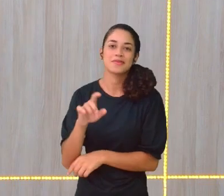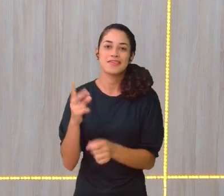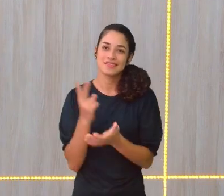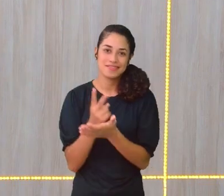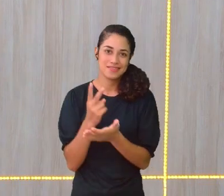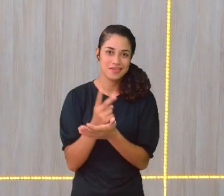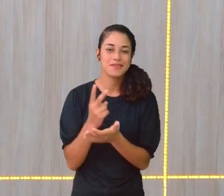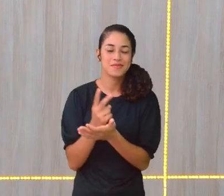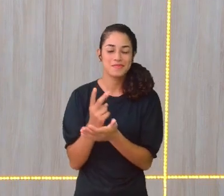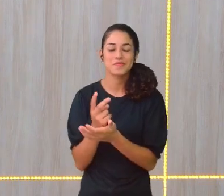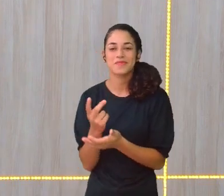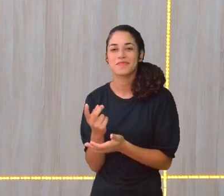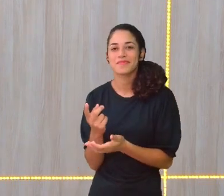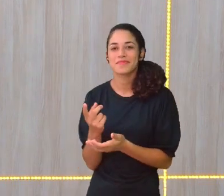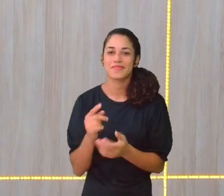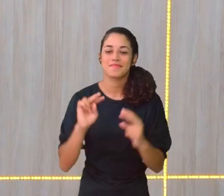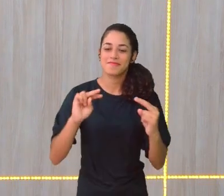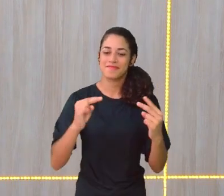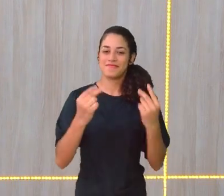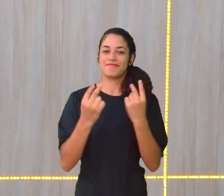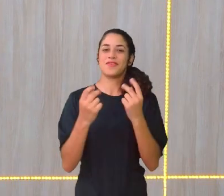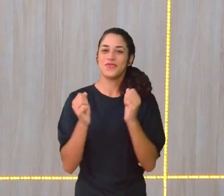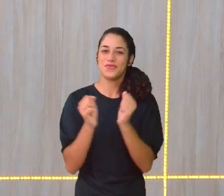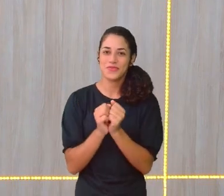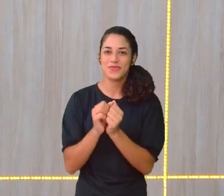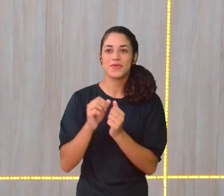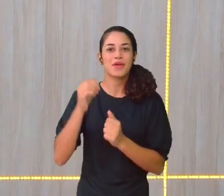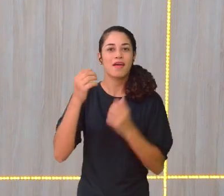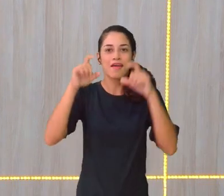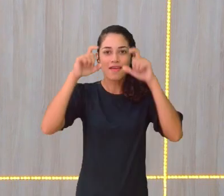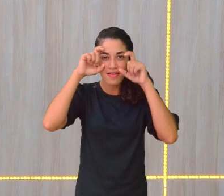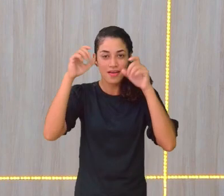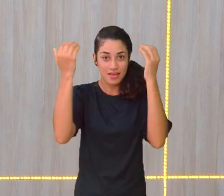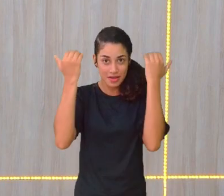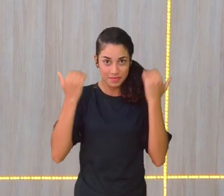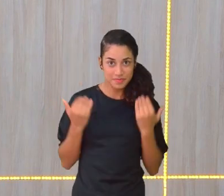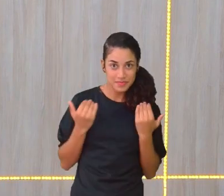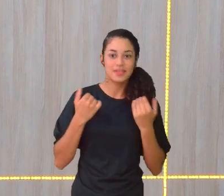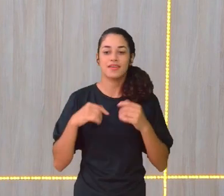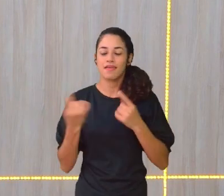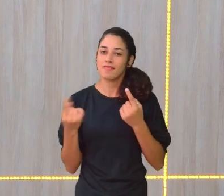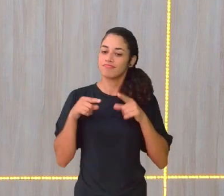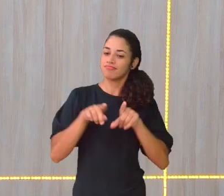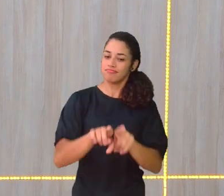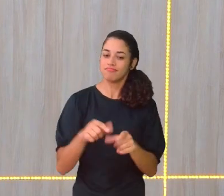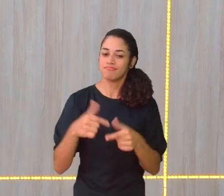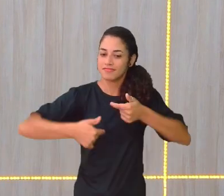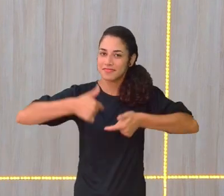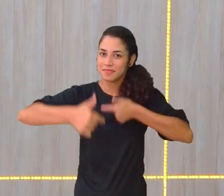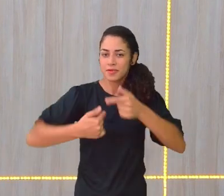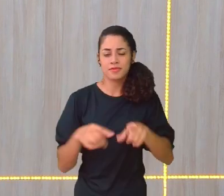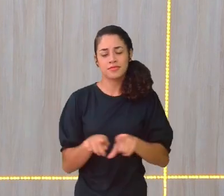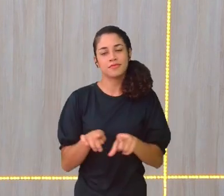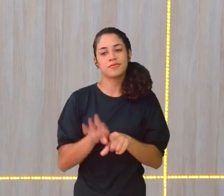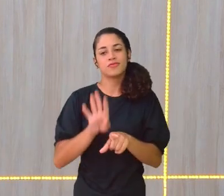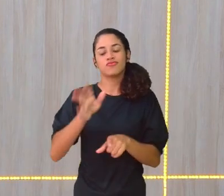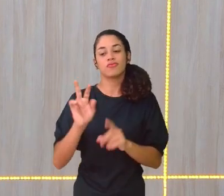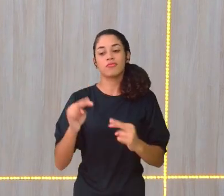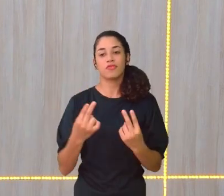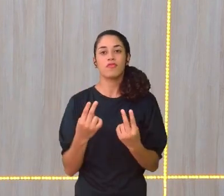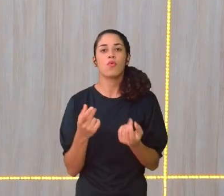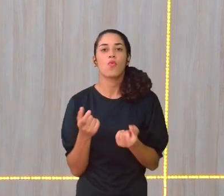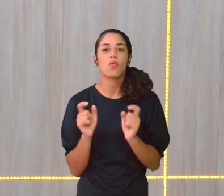aqui, me vendo com Camille Borba, que é a minha parceira de trabalho, mas também vocês já me viram